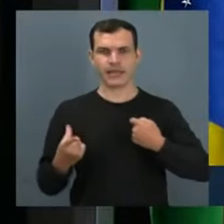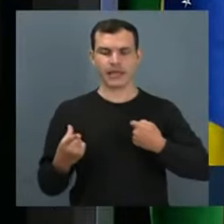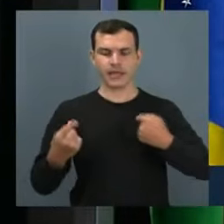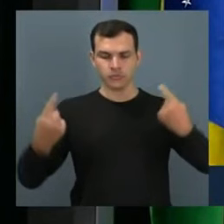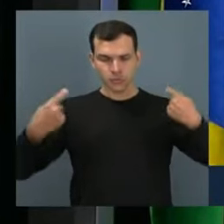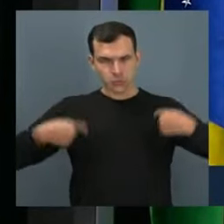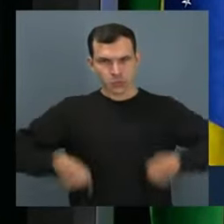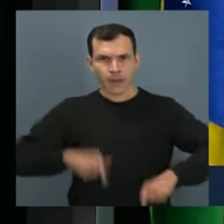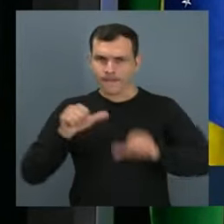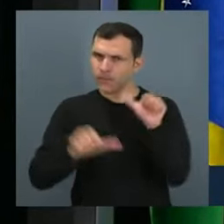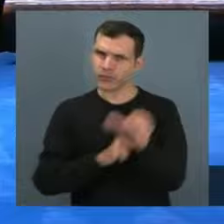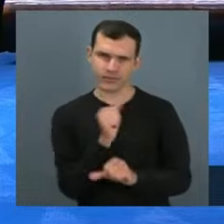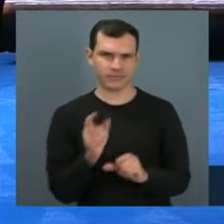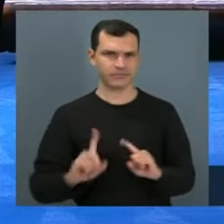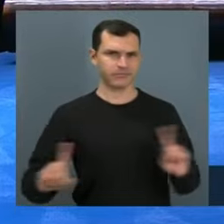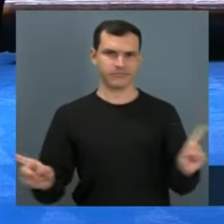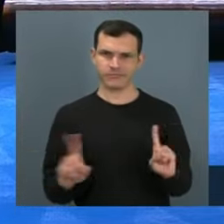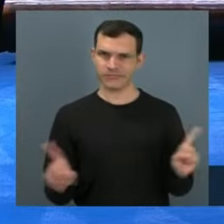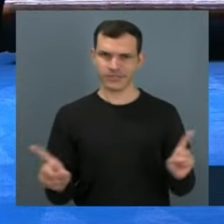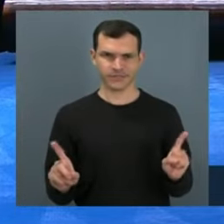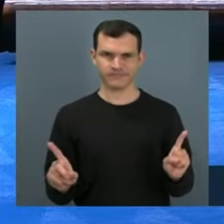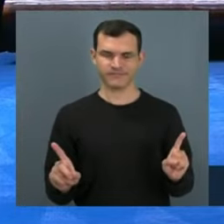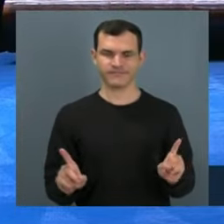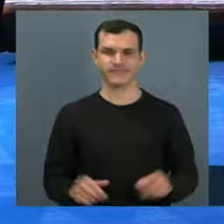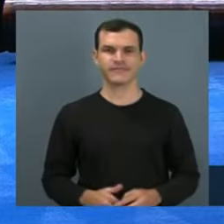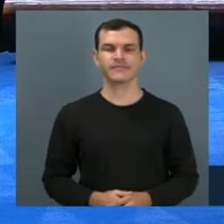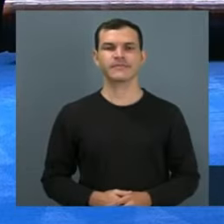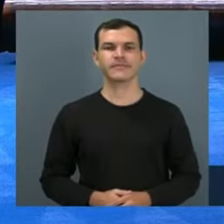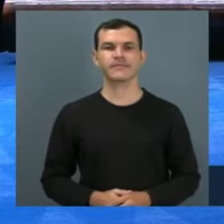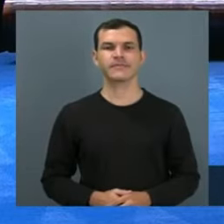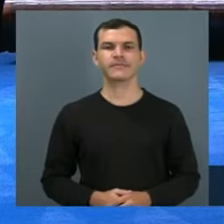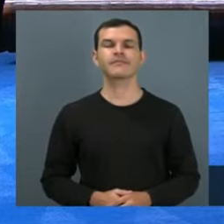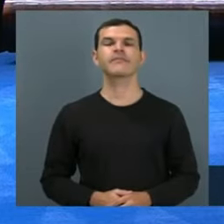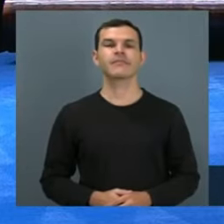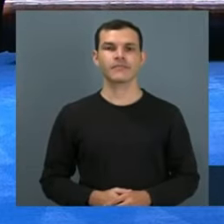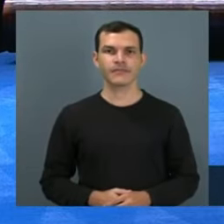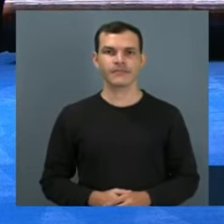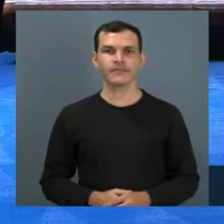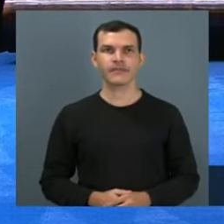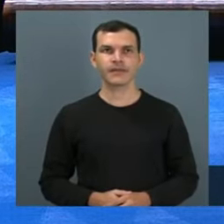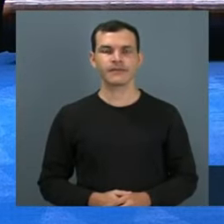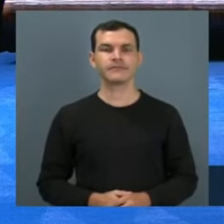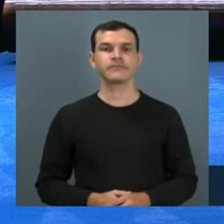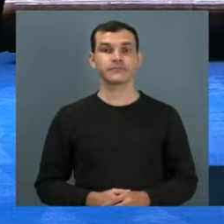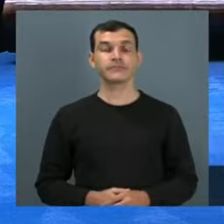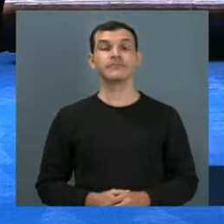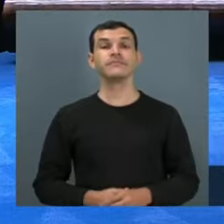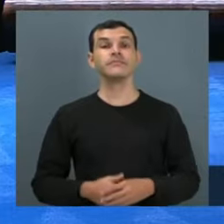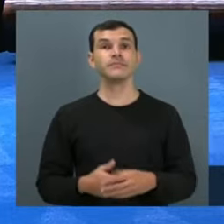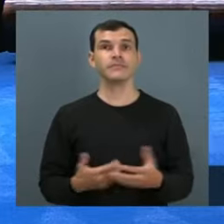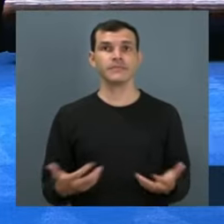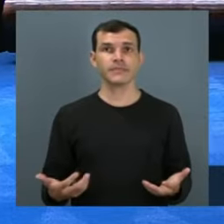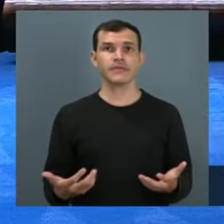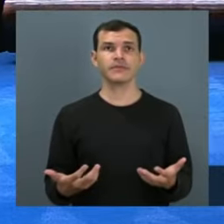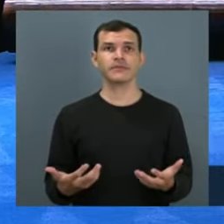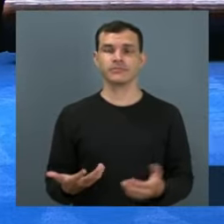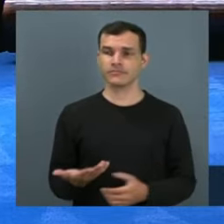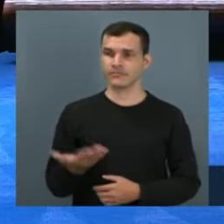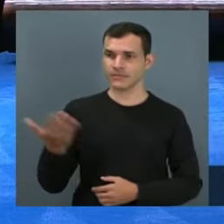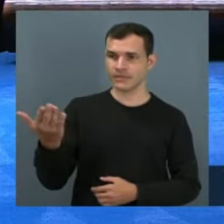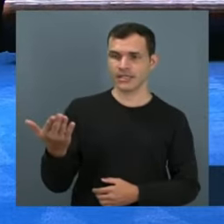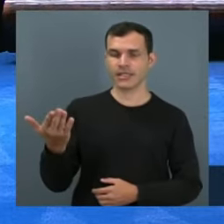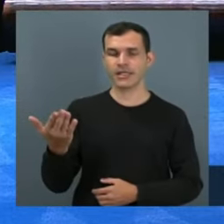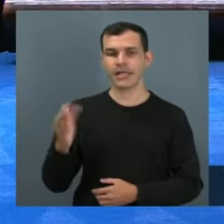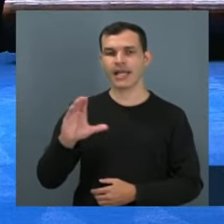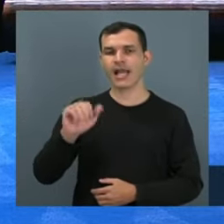parte, senador Girão. Claro, se o presidente permitir, com muita honra, senador. Palavra, Vossa Excelência, senador Jorge Cajuru. Obrigado, presidente